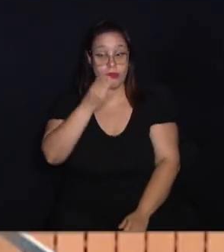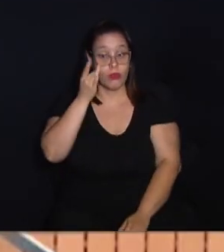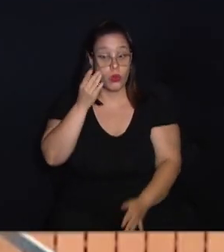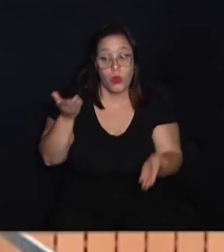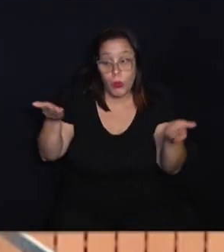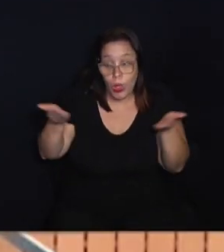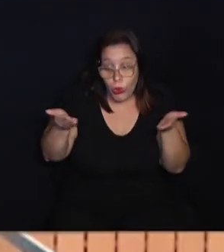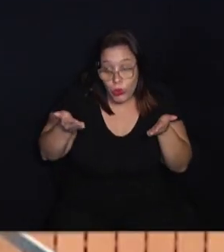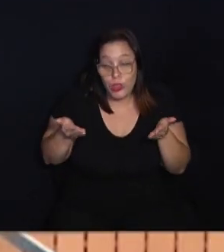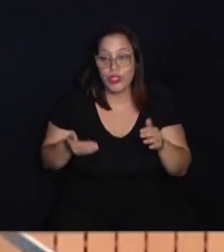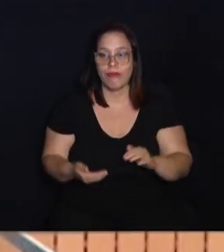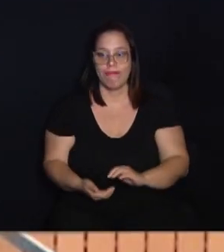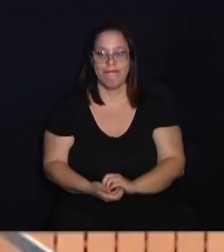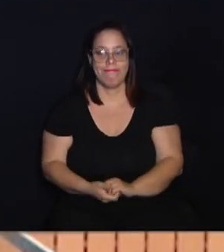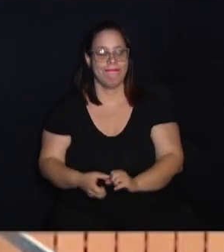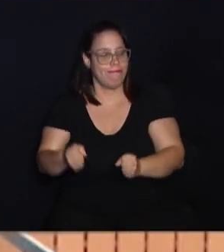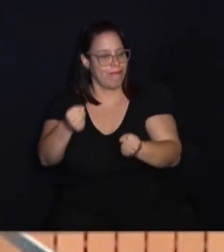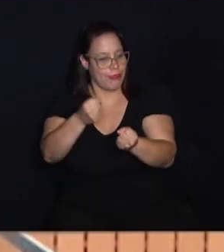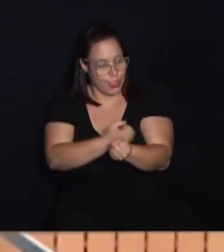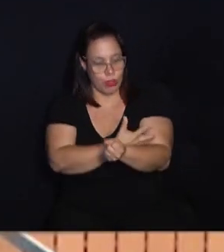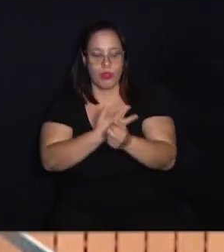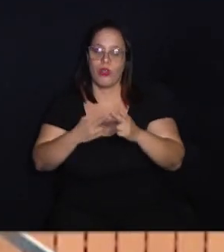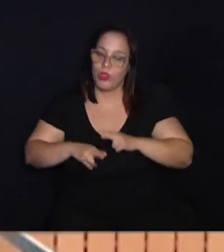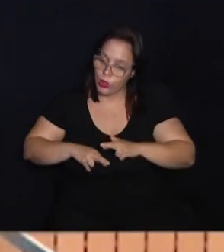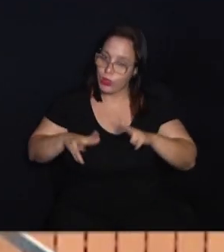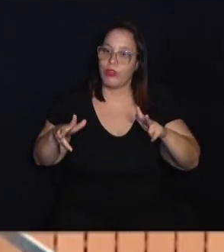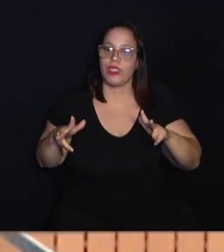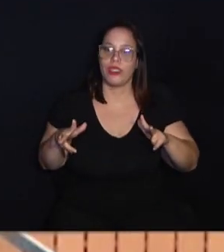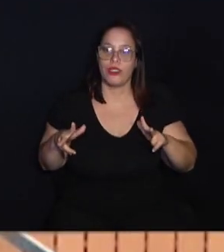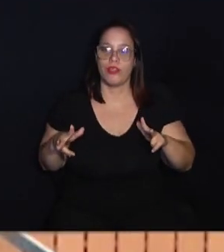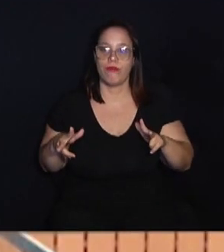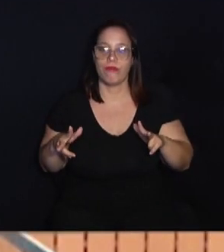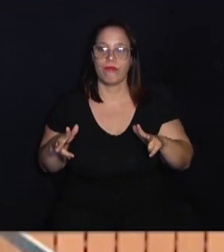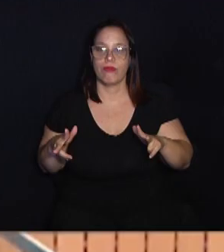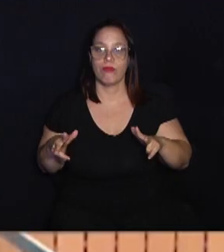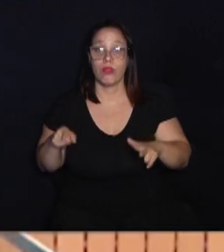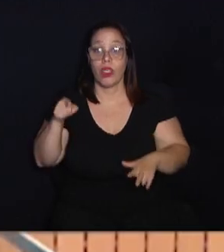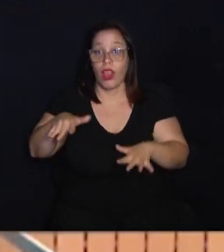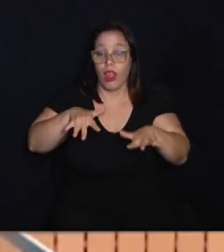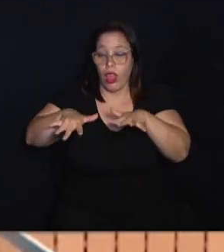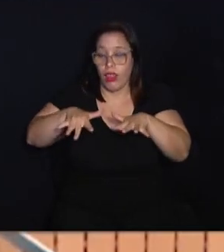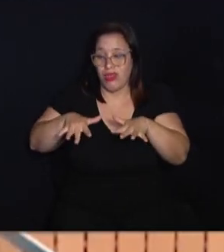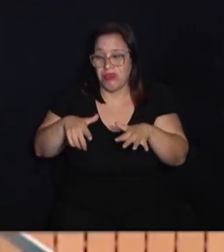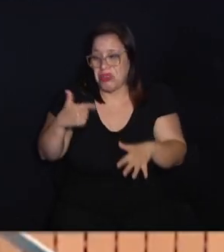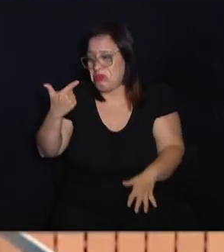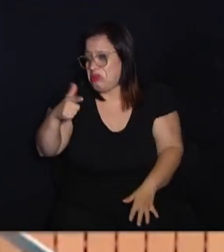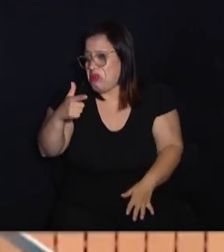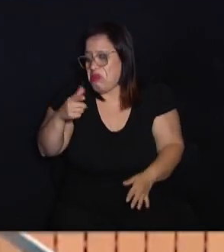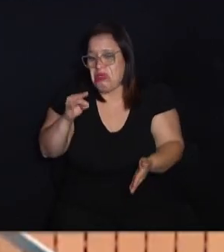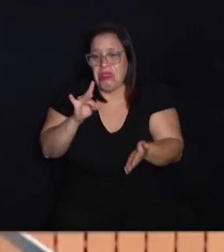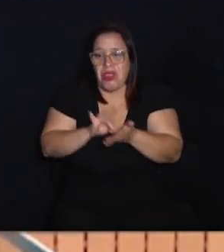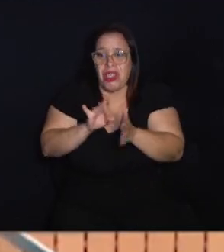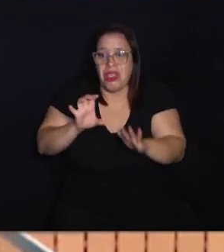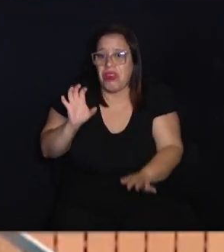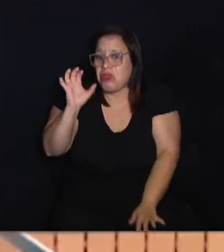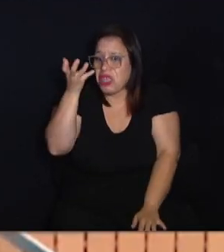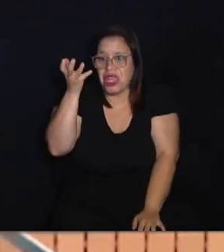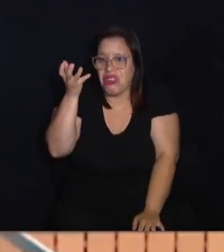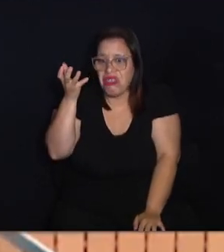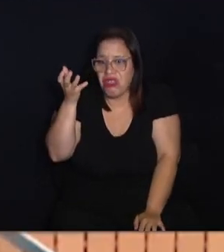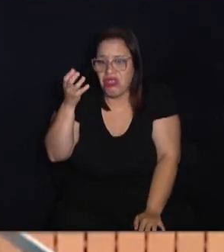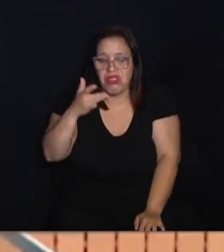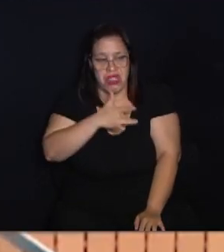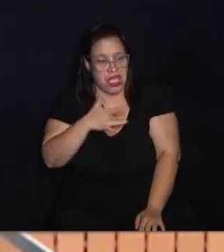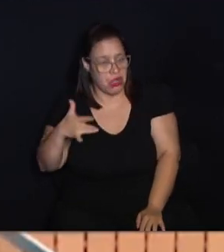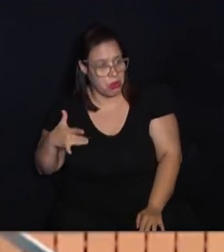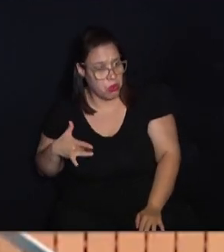de hoje. São emoções diferentes. Naquele momento, na incerteza da pandemia, incerteza não só com a